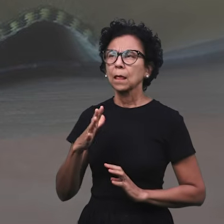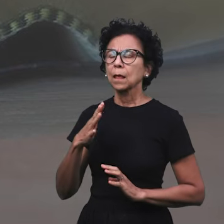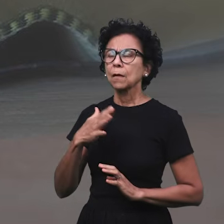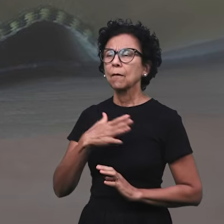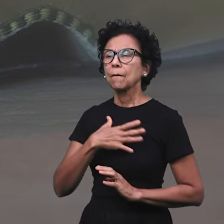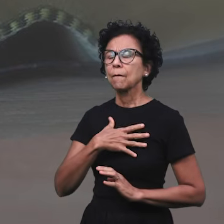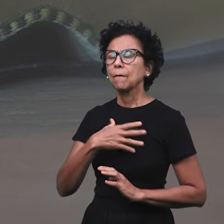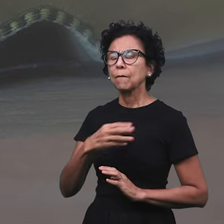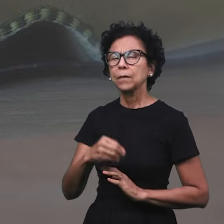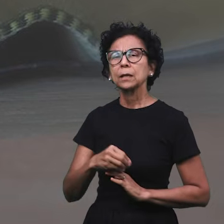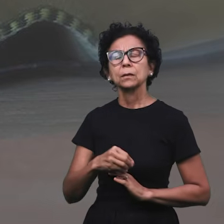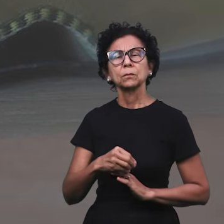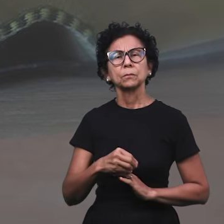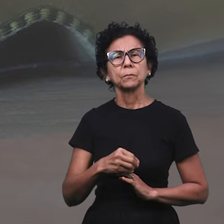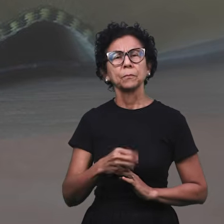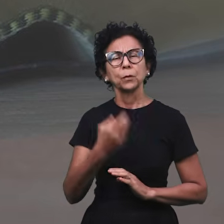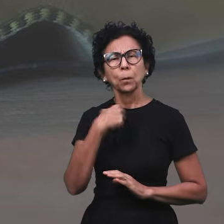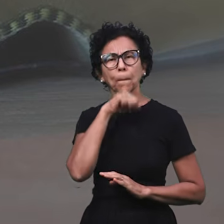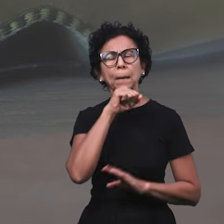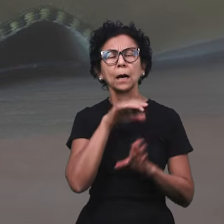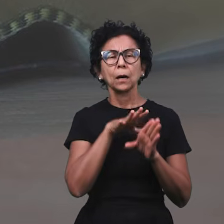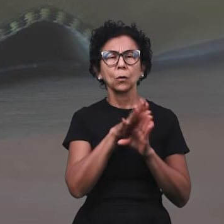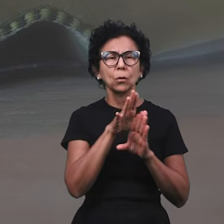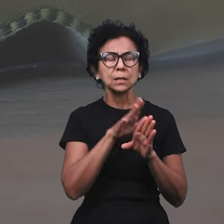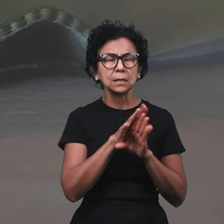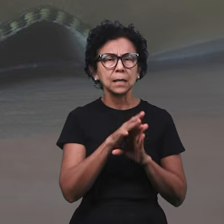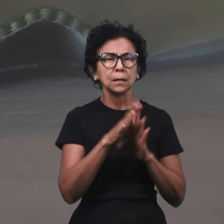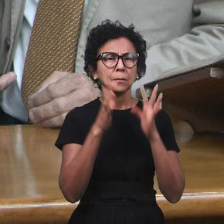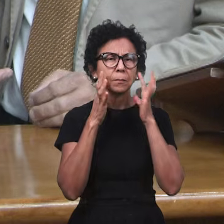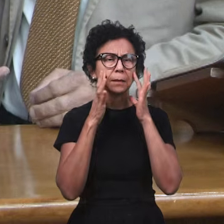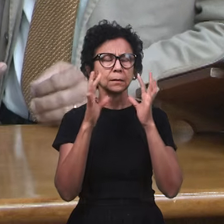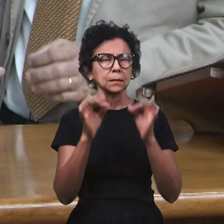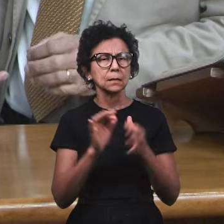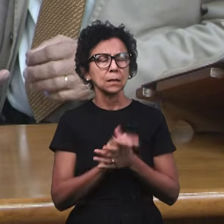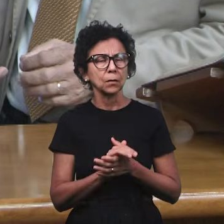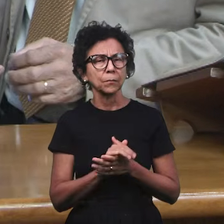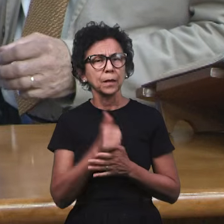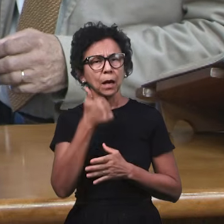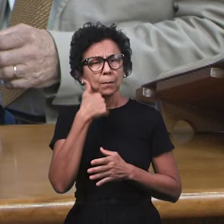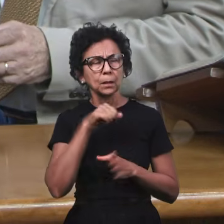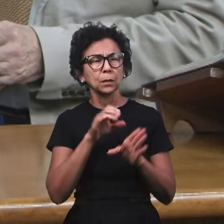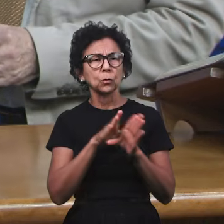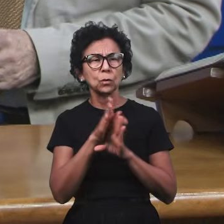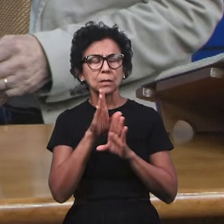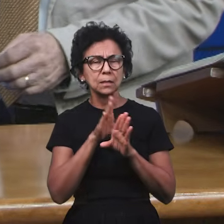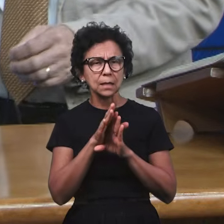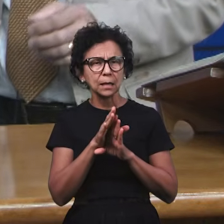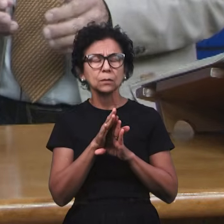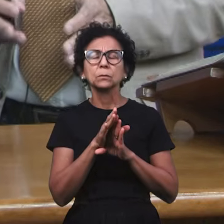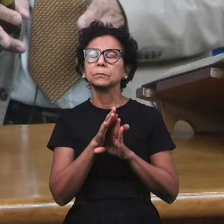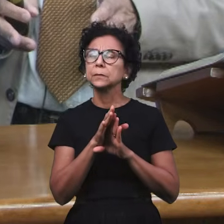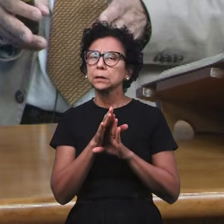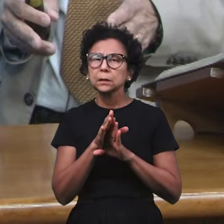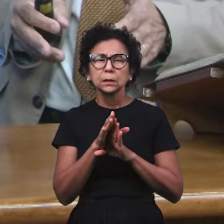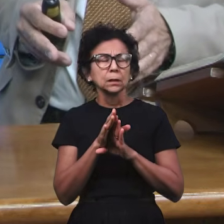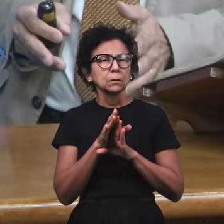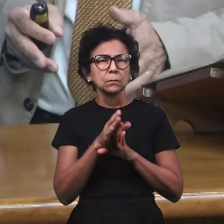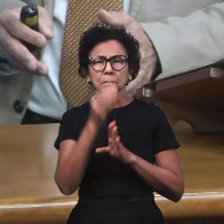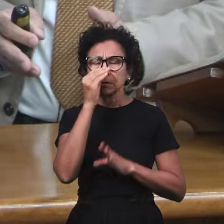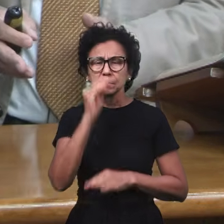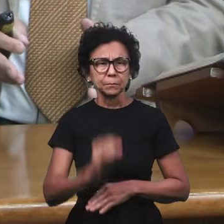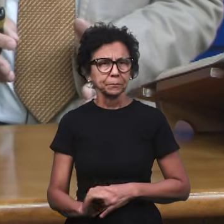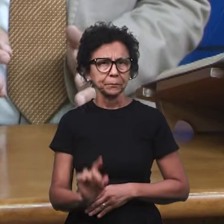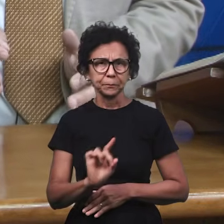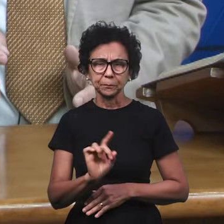a instrução do teu pai e não deixes a doutrina da tua mãe. A primeira observação que é importante nós fazermos